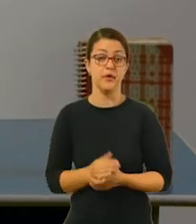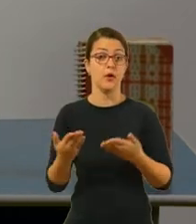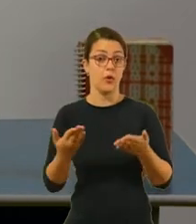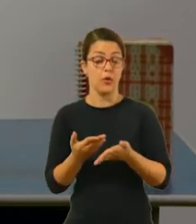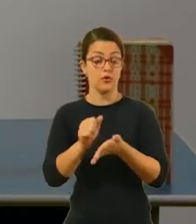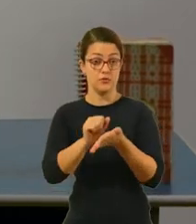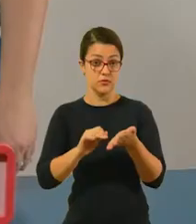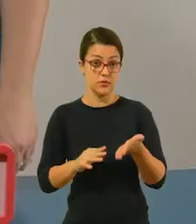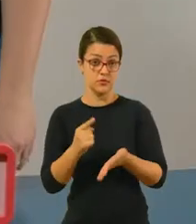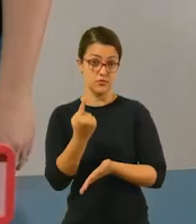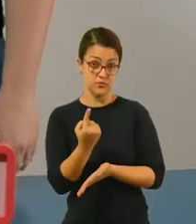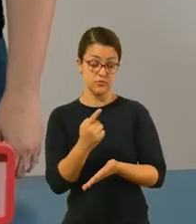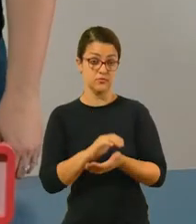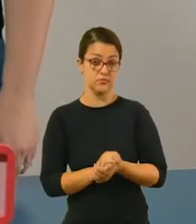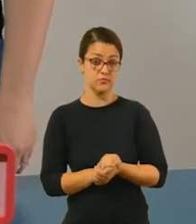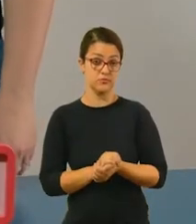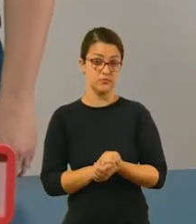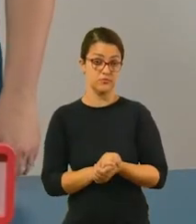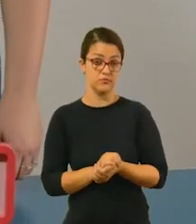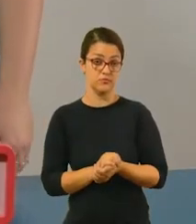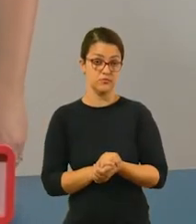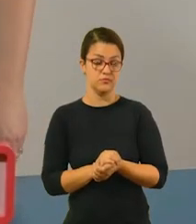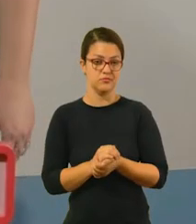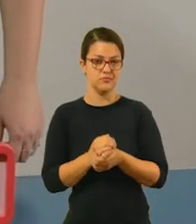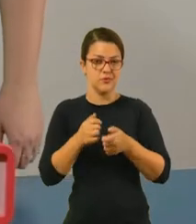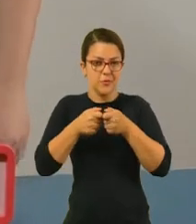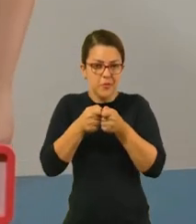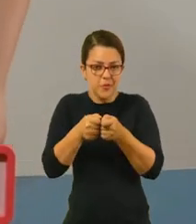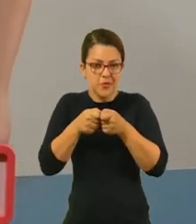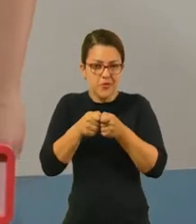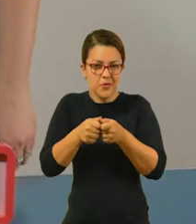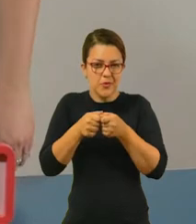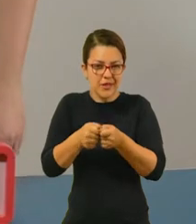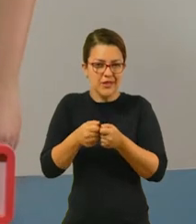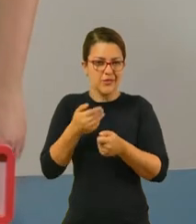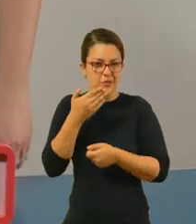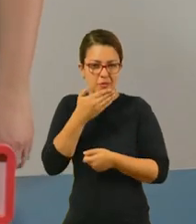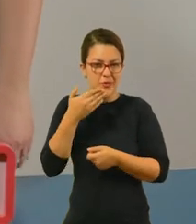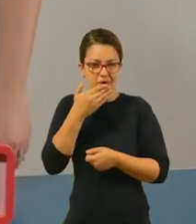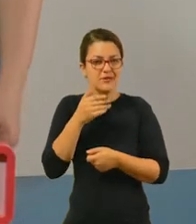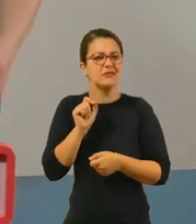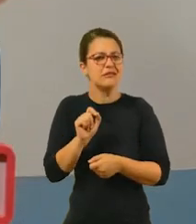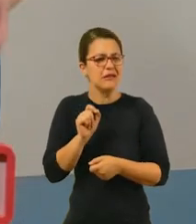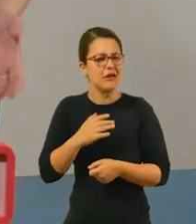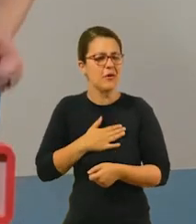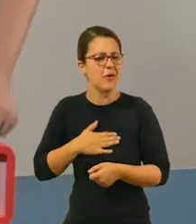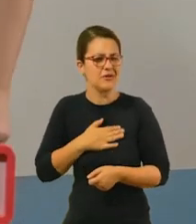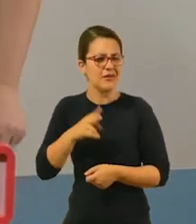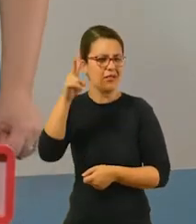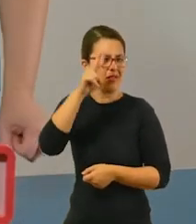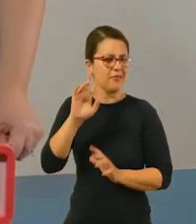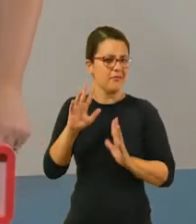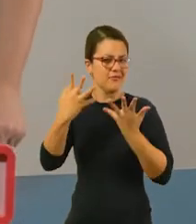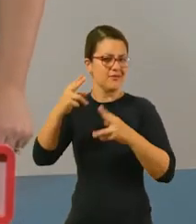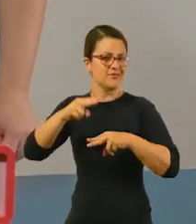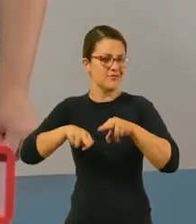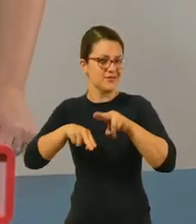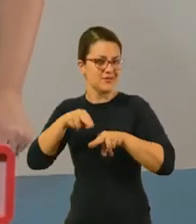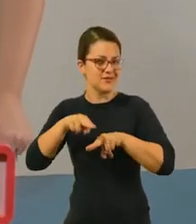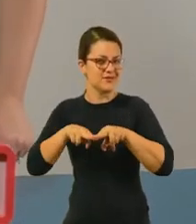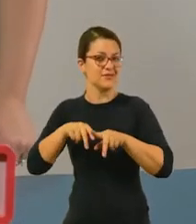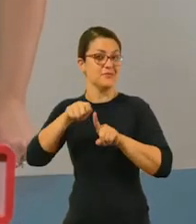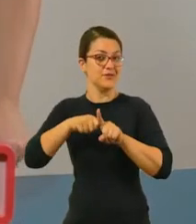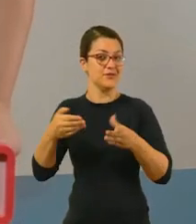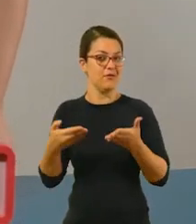Agora, na atividade 1, nós vamos ler uma receita de amendoim doce. Quem aí gosta? Lembra até a festa junina